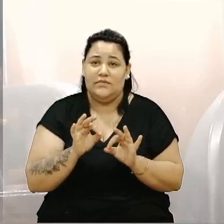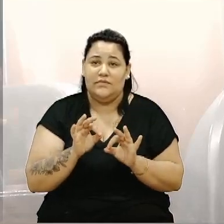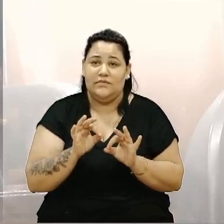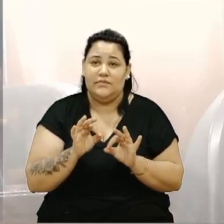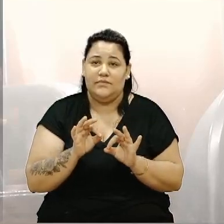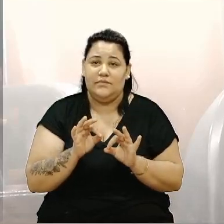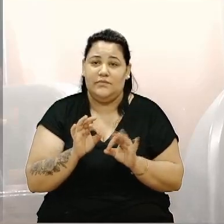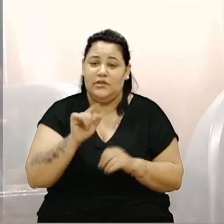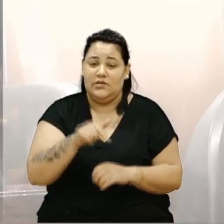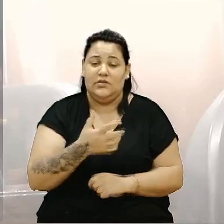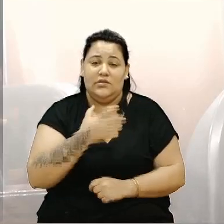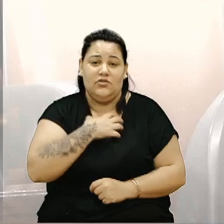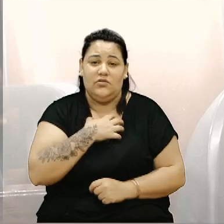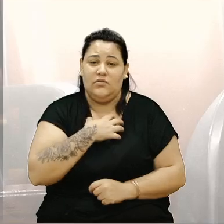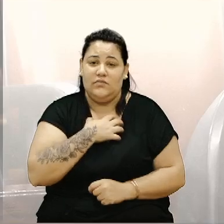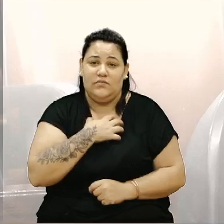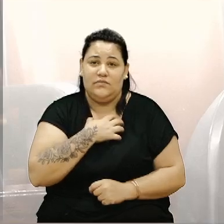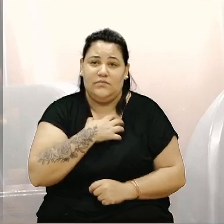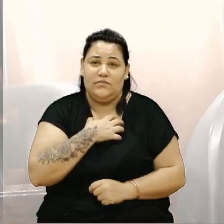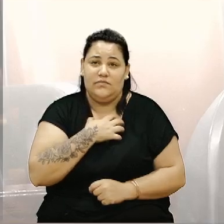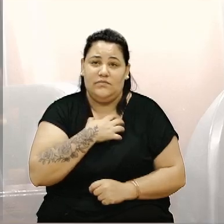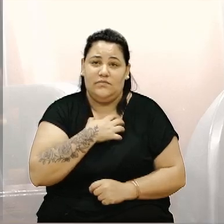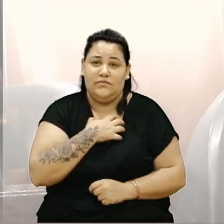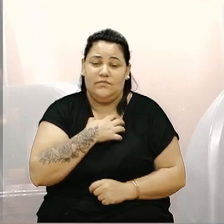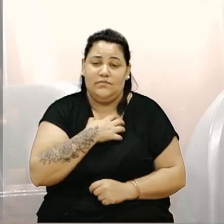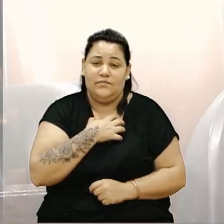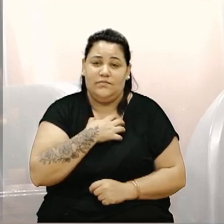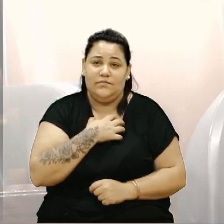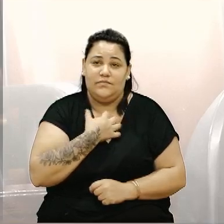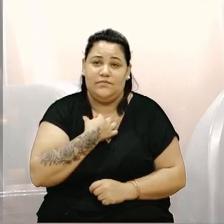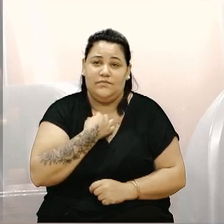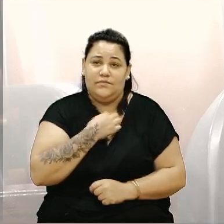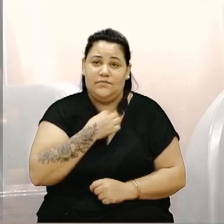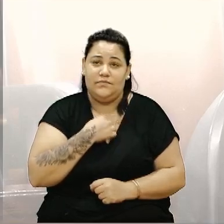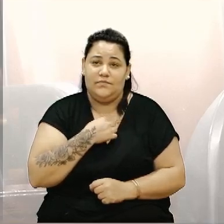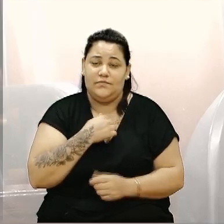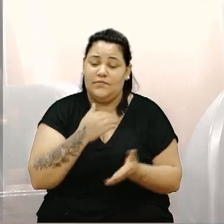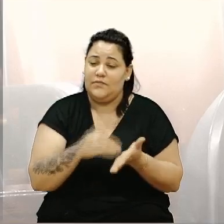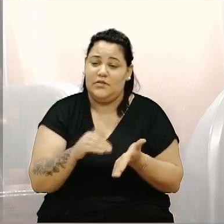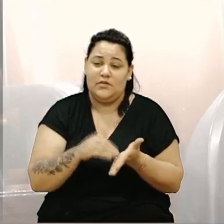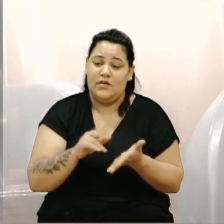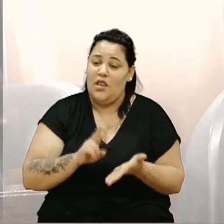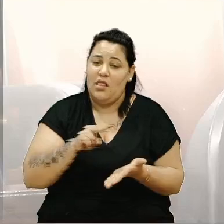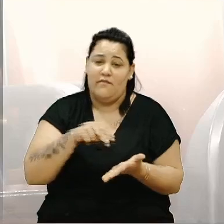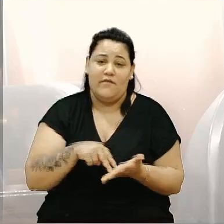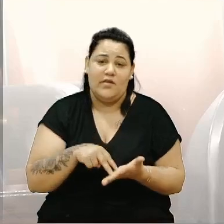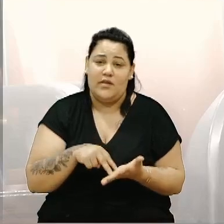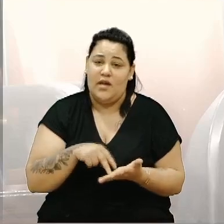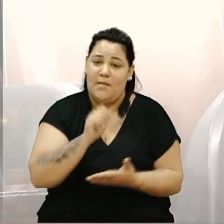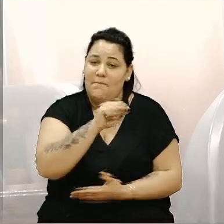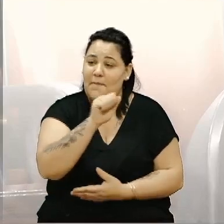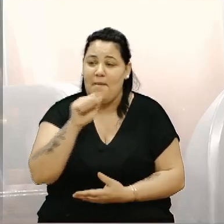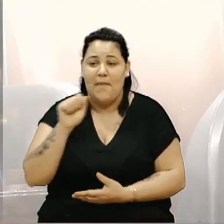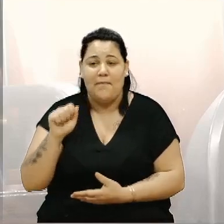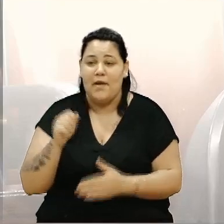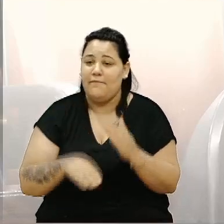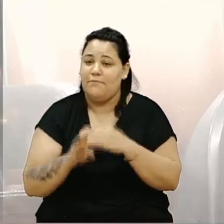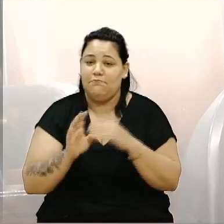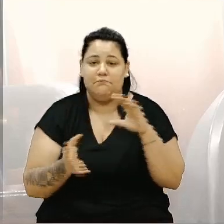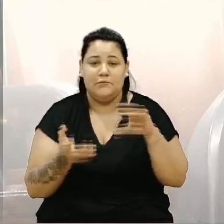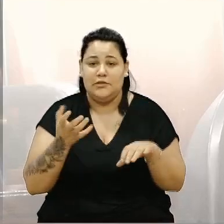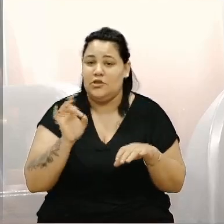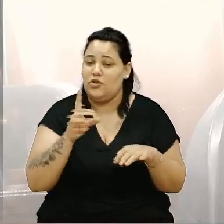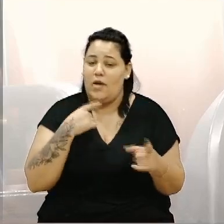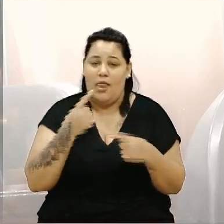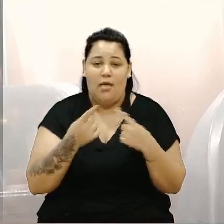e é dessa forma. É saindo de gabinete e batendo nas portas dos ministérios. Agora só em reclamar em rádio não